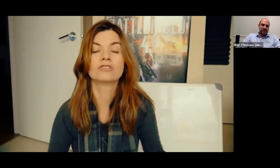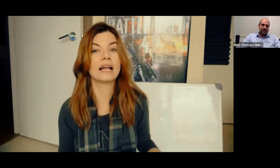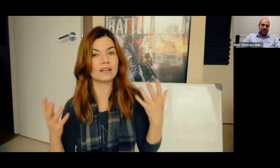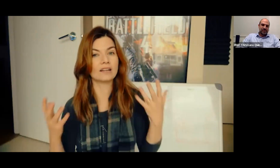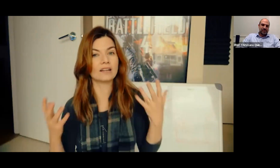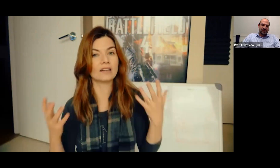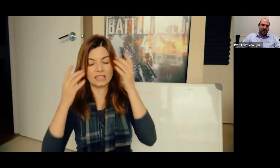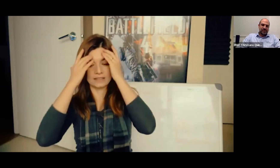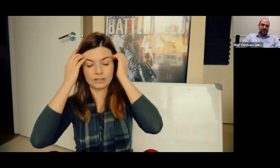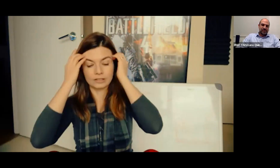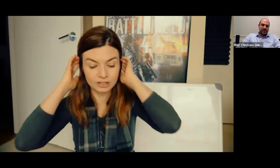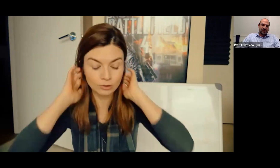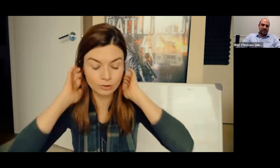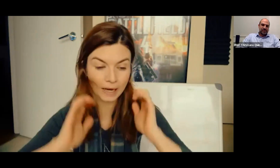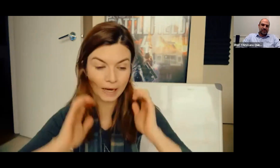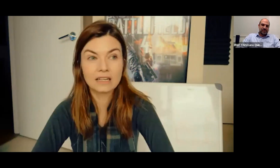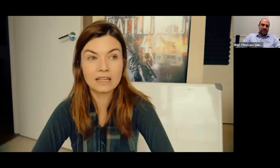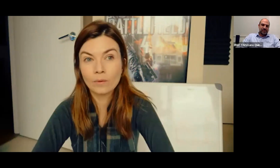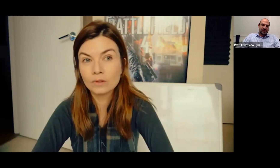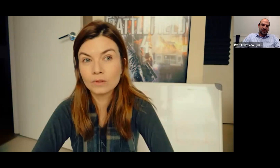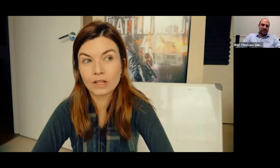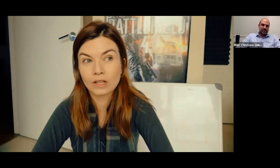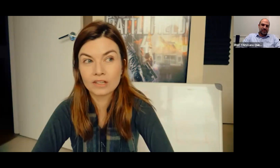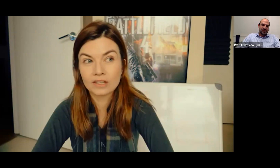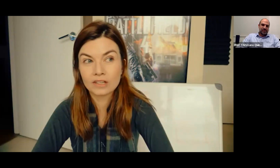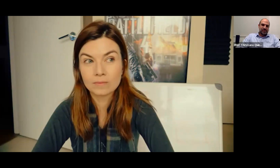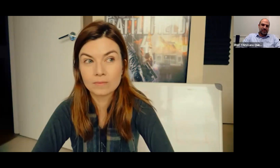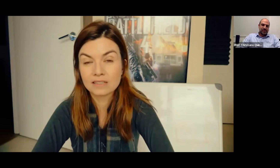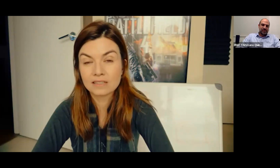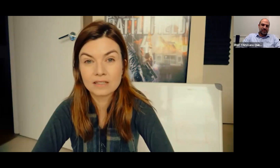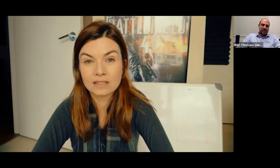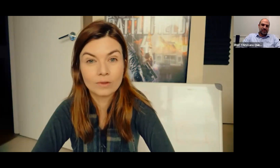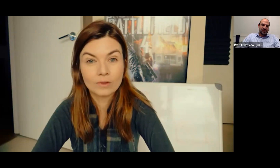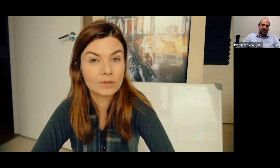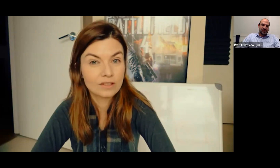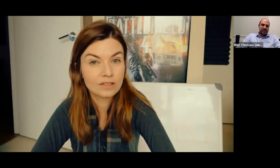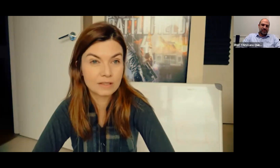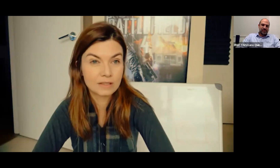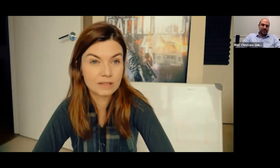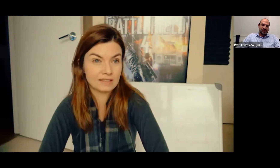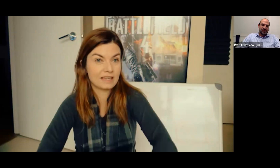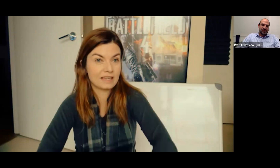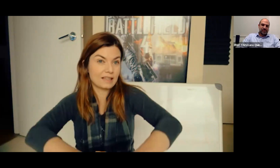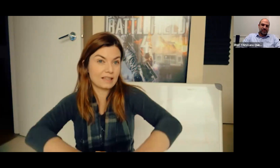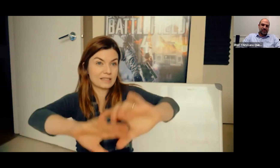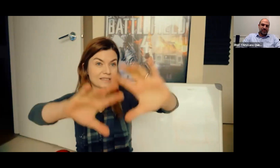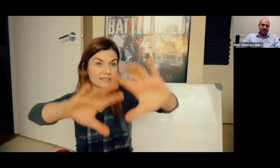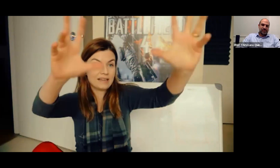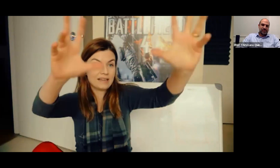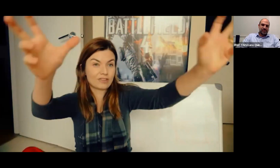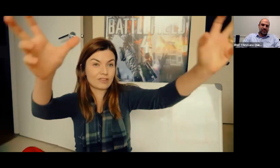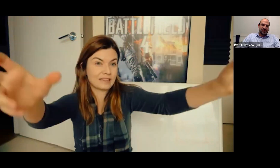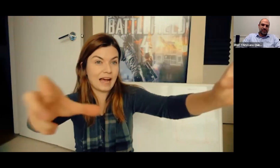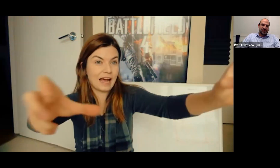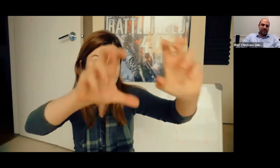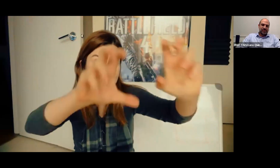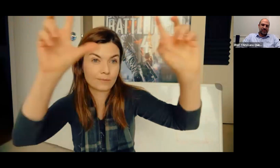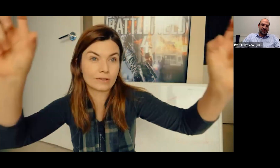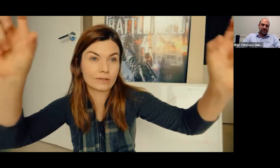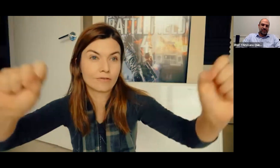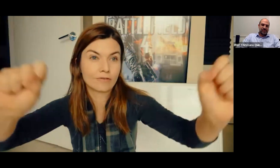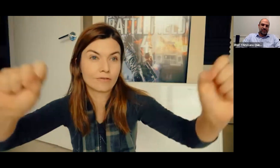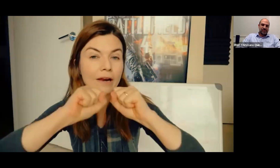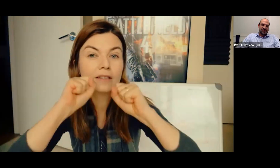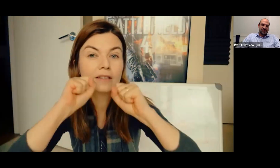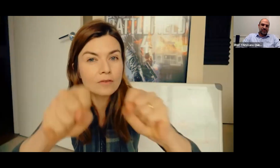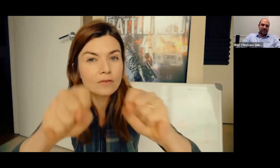de ter alergia a esse contraste e tudo mais. Eles perguntam se eu tenho alergia à substância, mas eu nunca usei a substância. E aí tem uma série de detalhes que eles botam